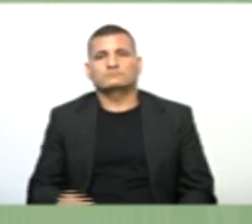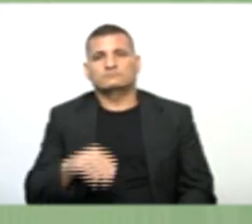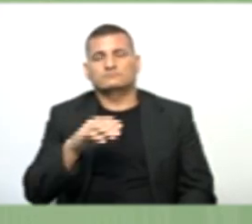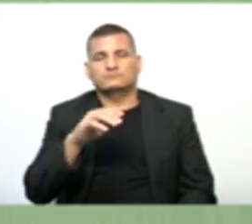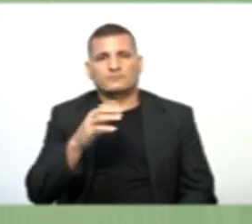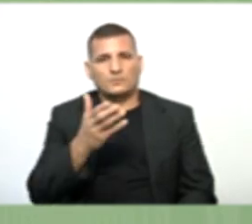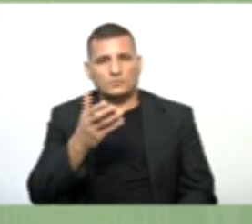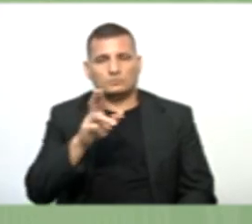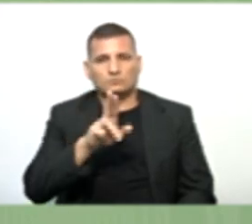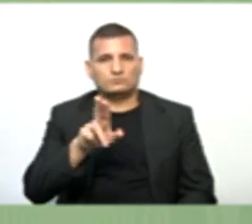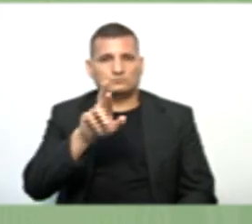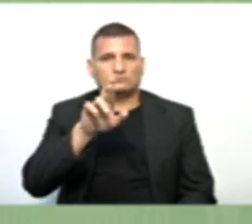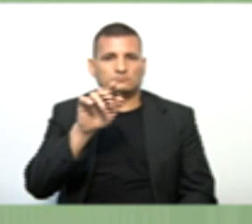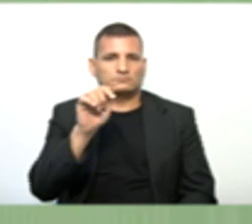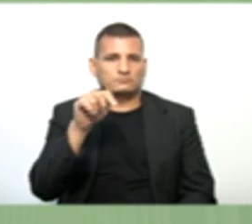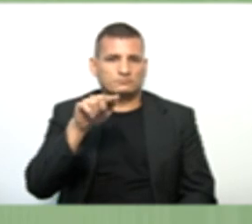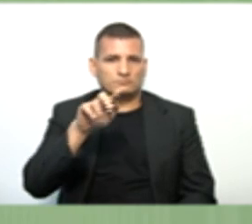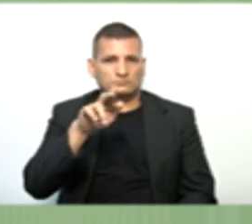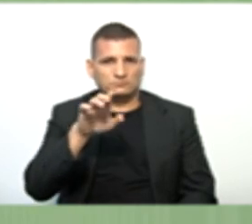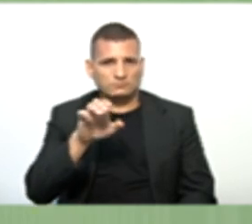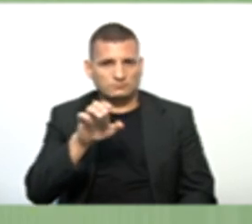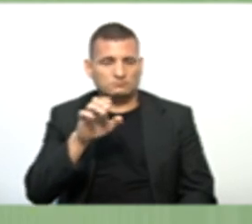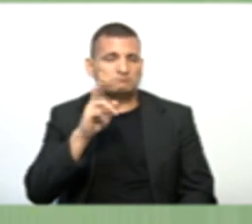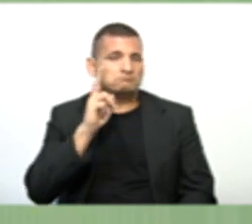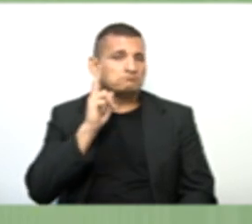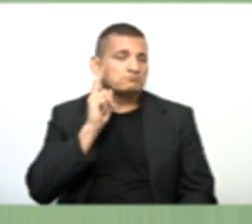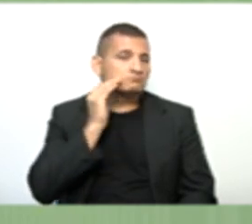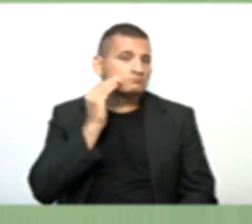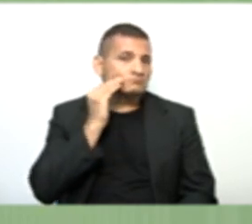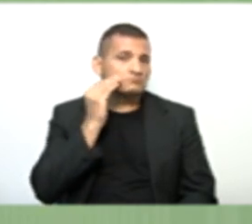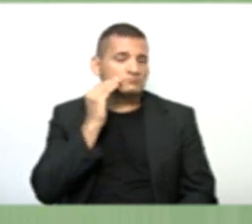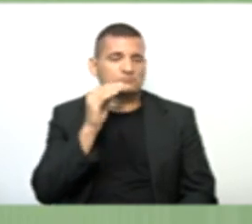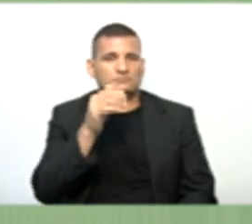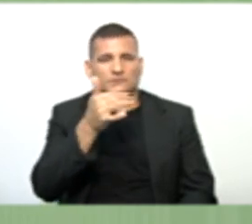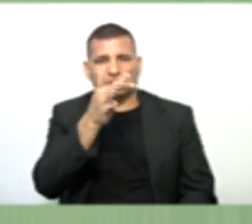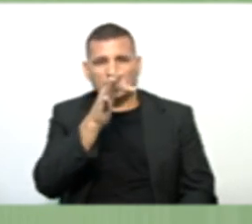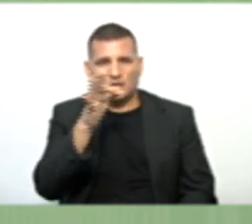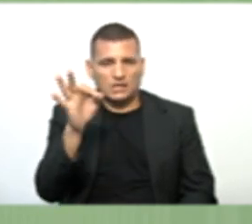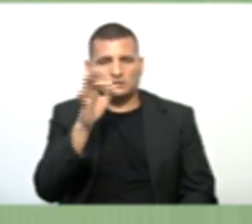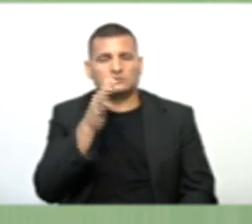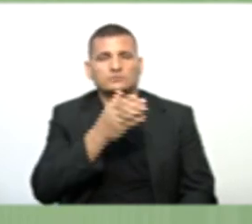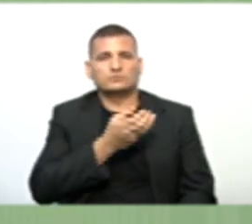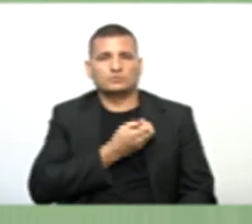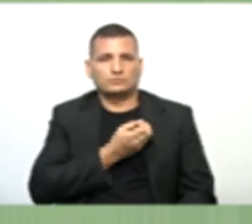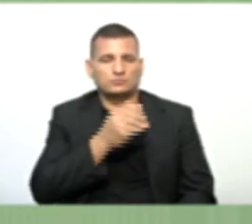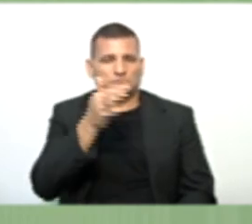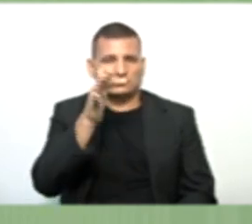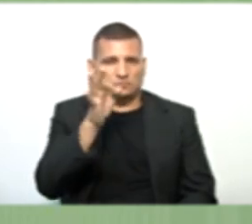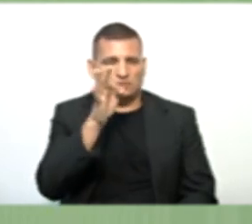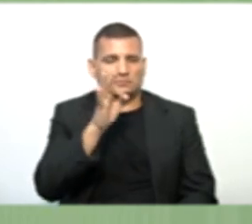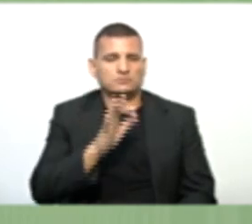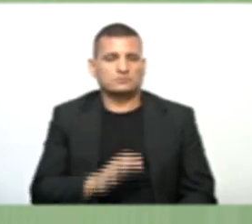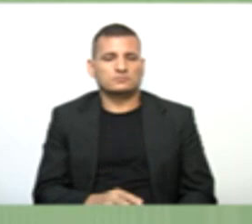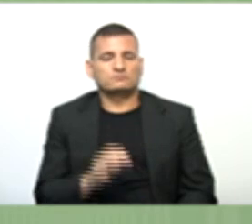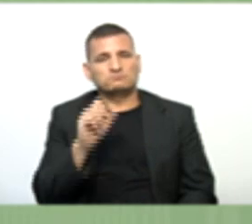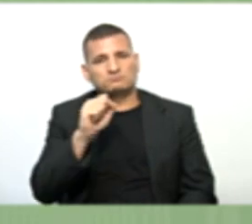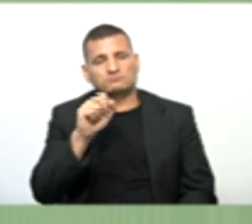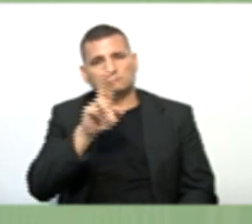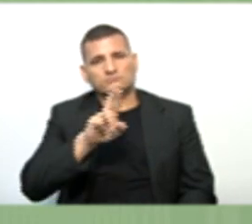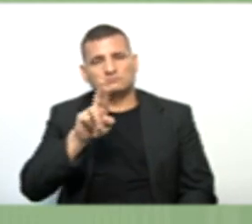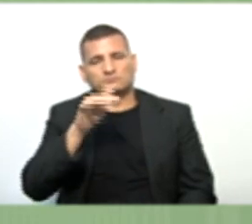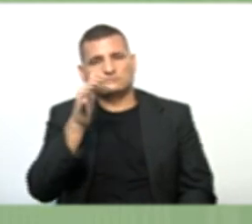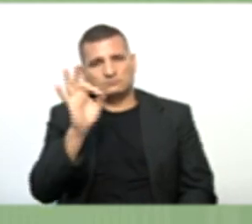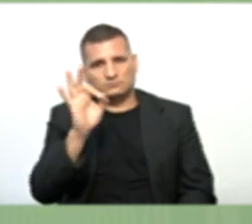de valores, para ler 10 números. Como é que vai ser isso? Então, eu posso utilizar aqui somente o 10, ó. Que o que